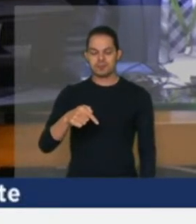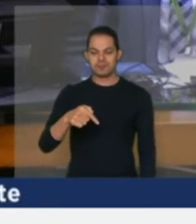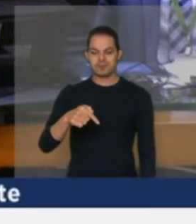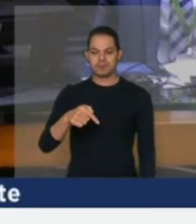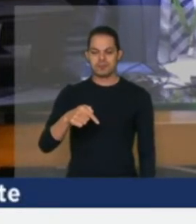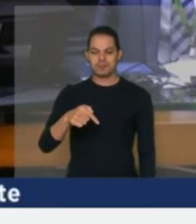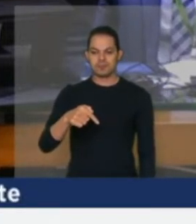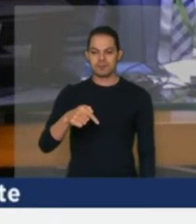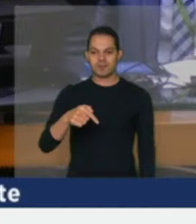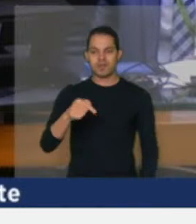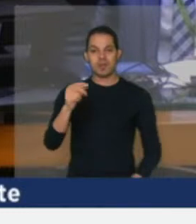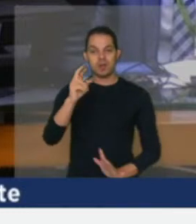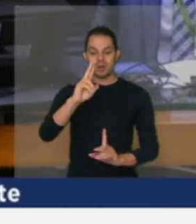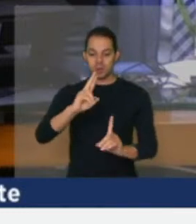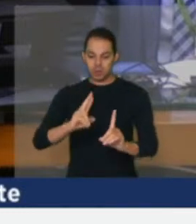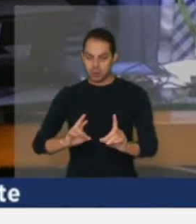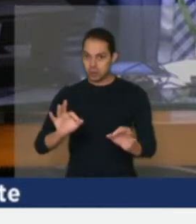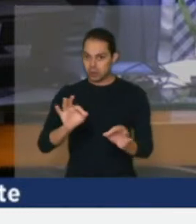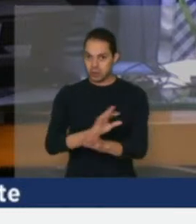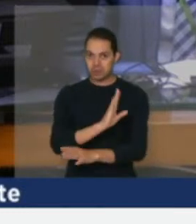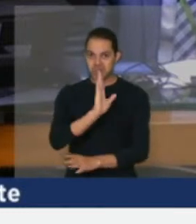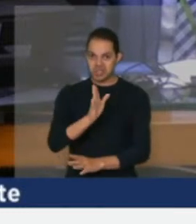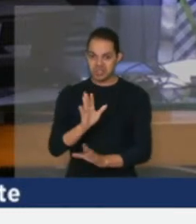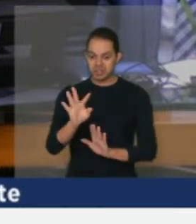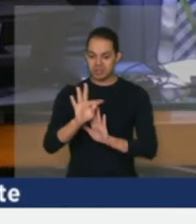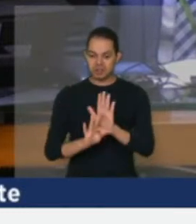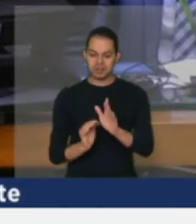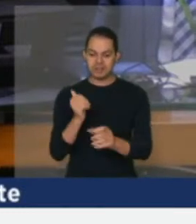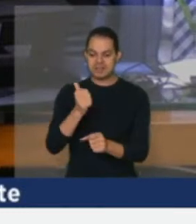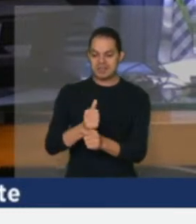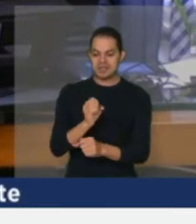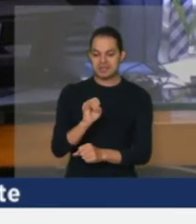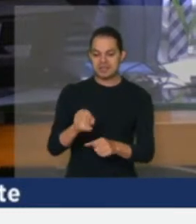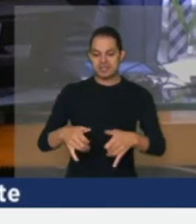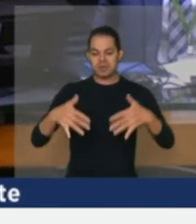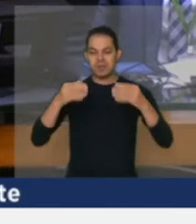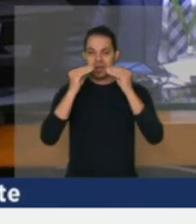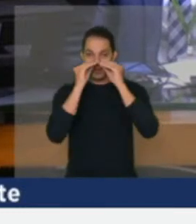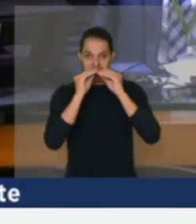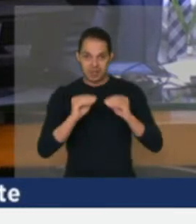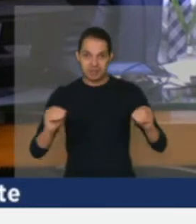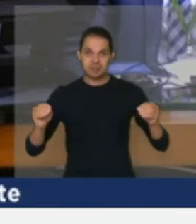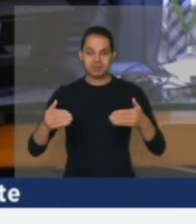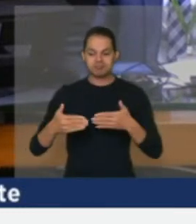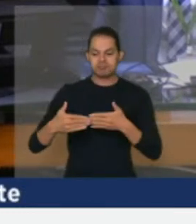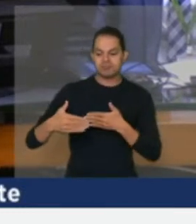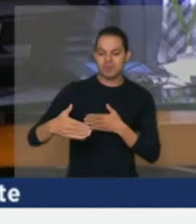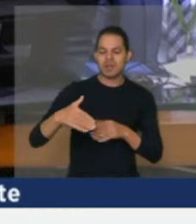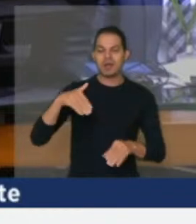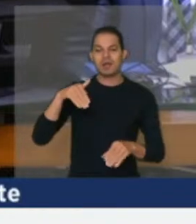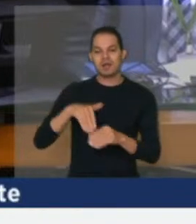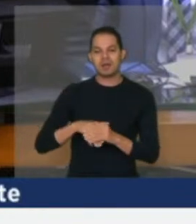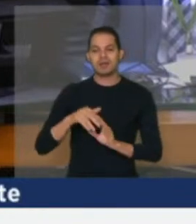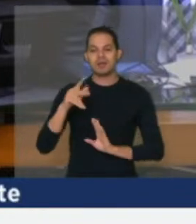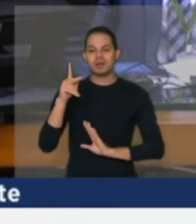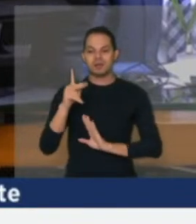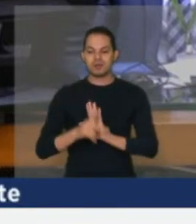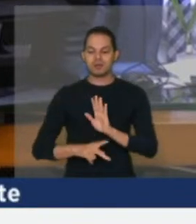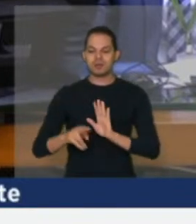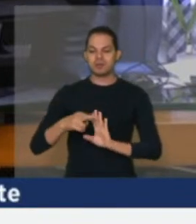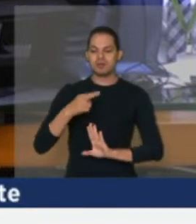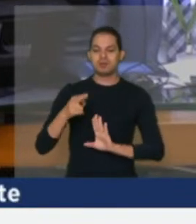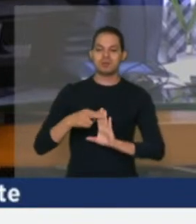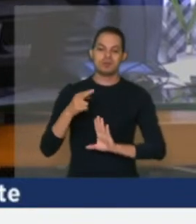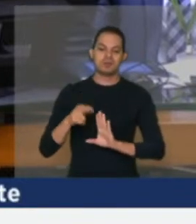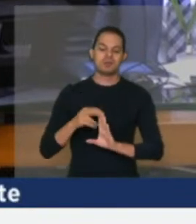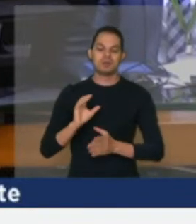Concluindo o relator por substitutivo, se o plenário rejeitar, passar-se-á a votação do projeto de resolução oferecido pelo